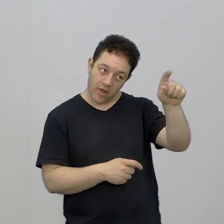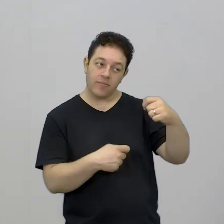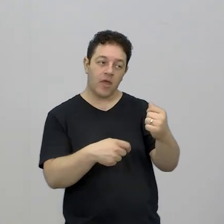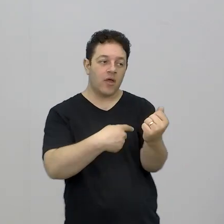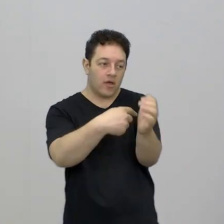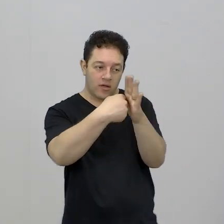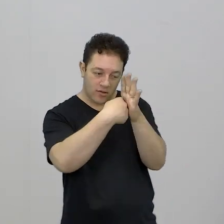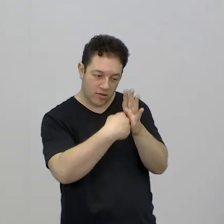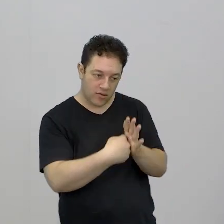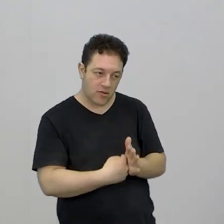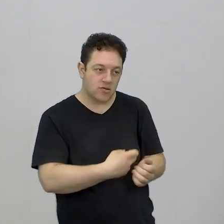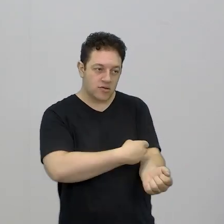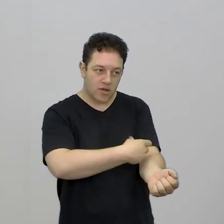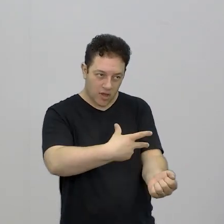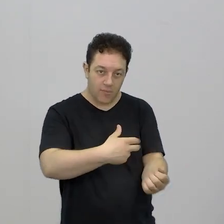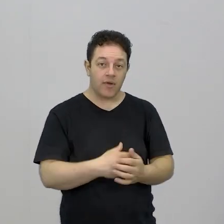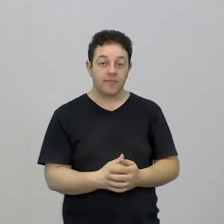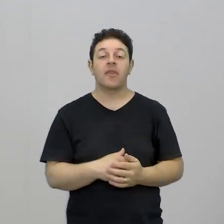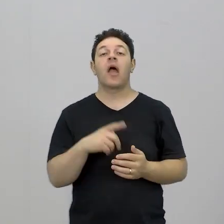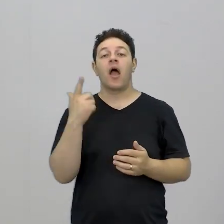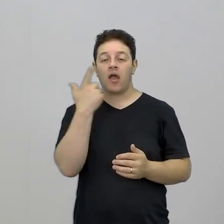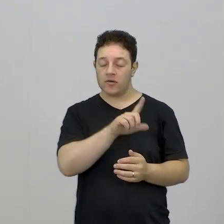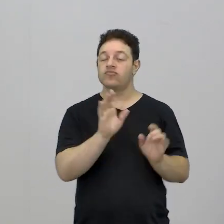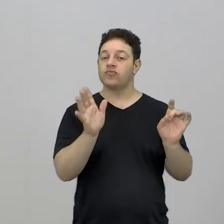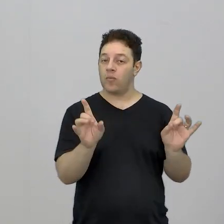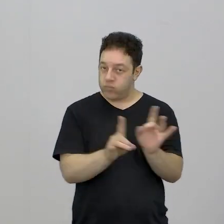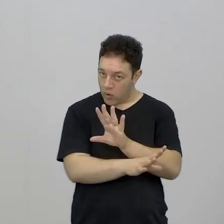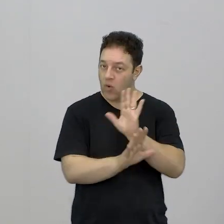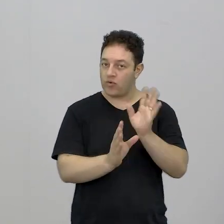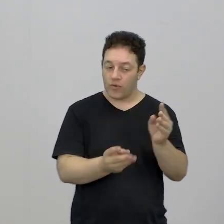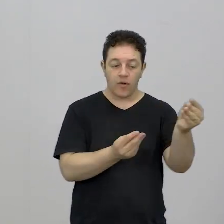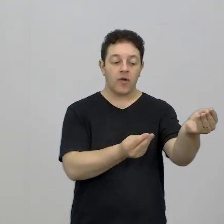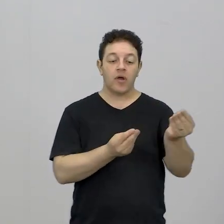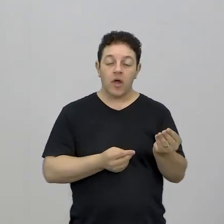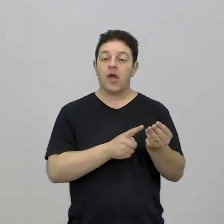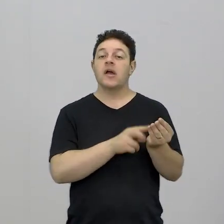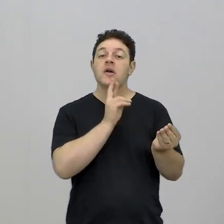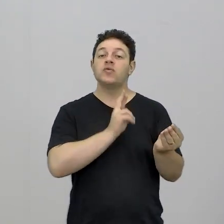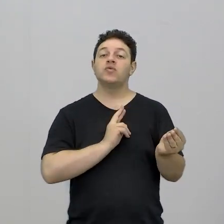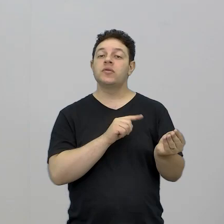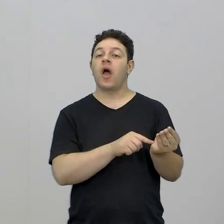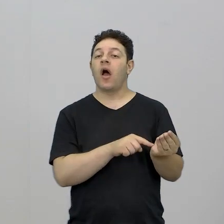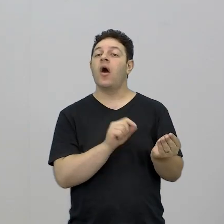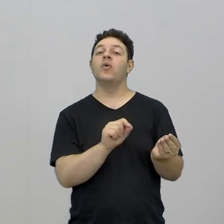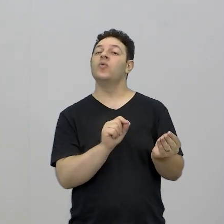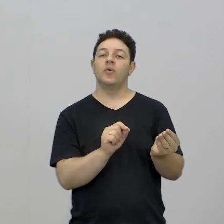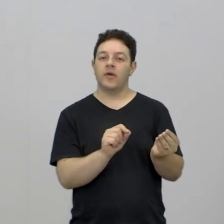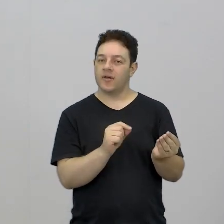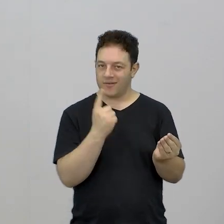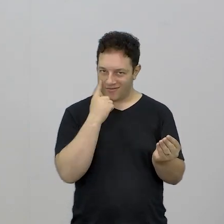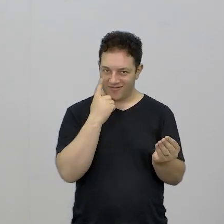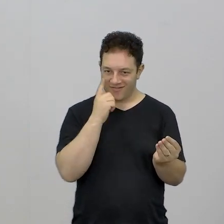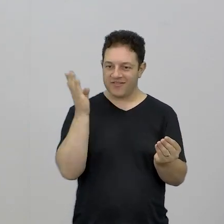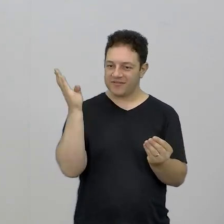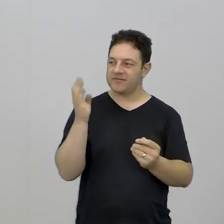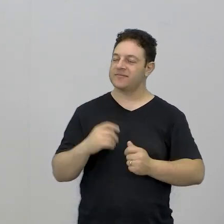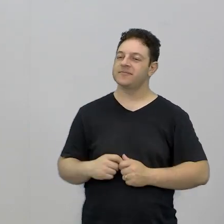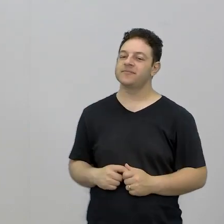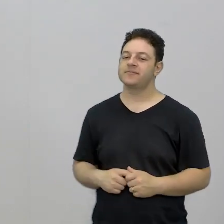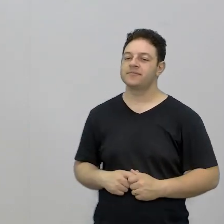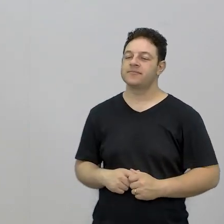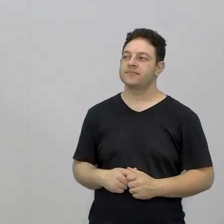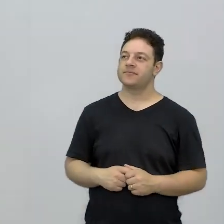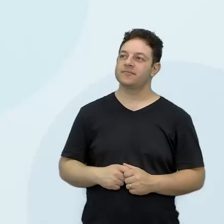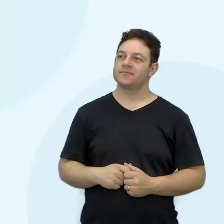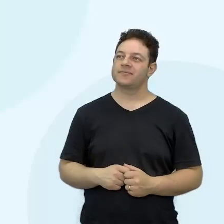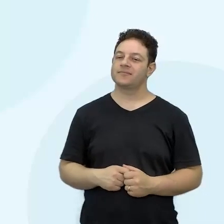para vocês, alguns dos resultados dos exames que essa mulher apresentou. Então vai ter aí, né, mostrando na